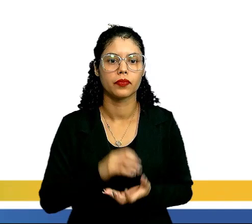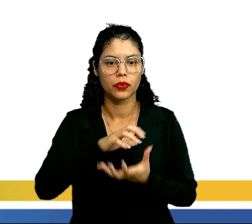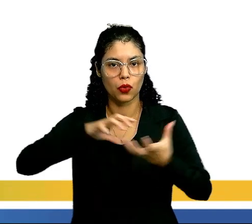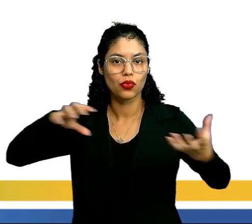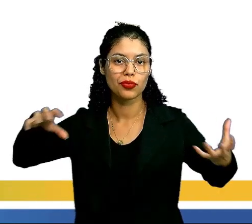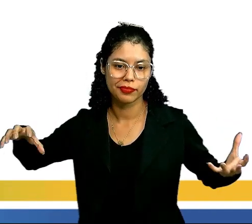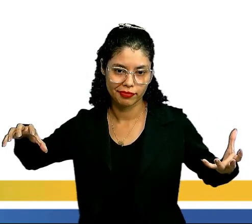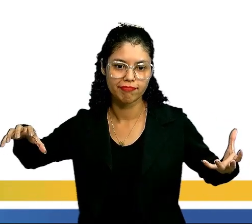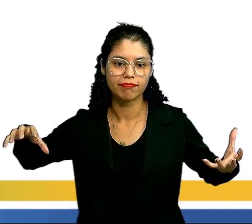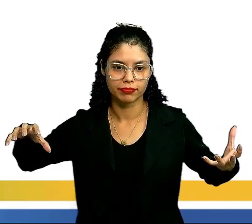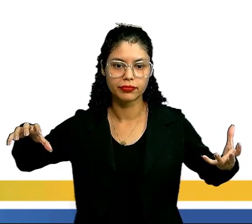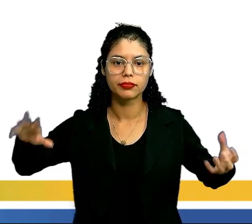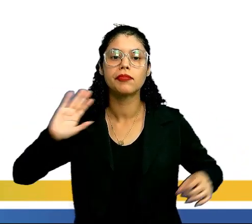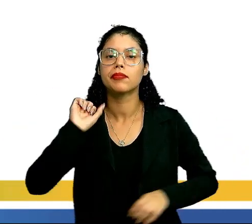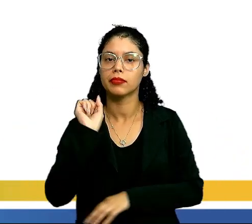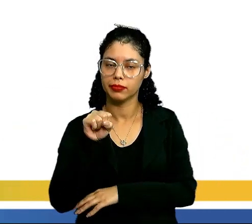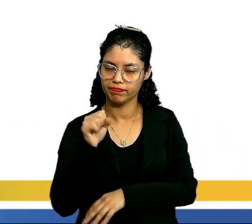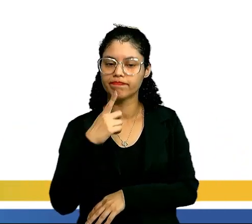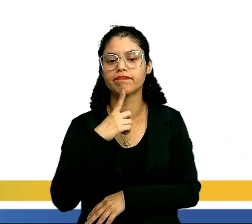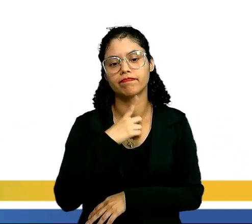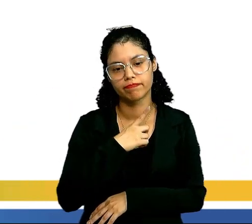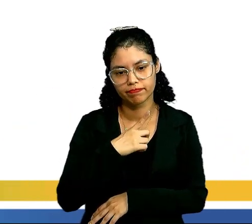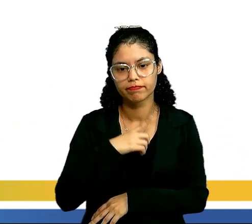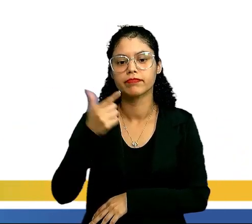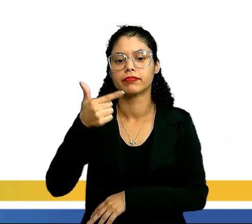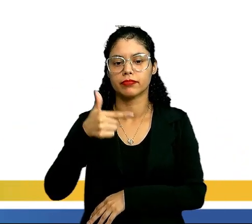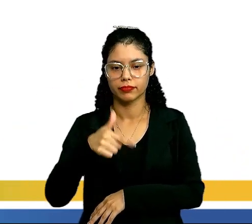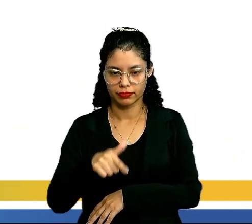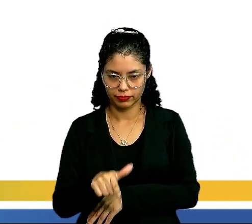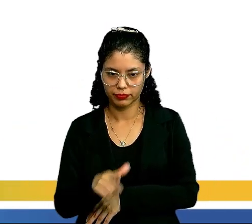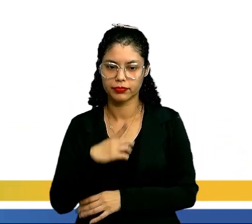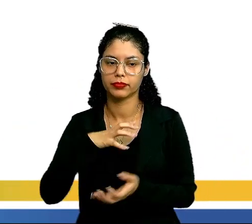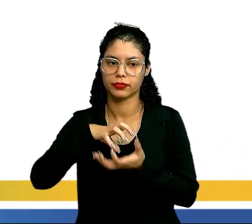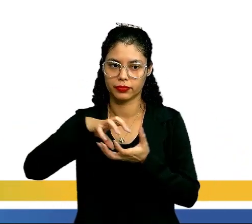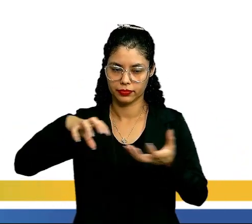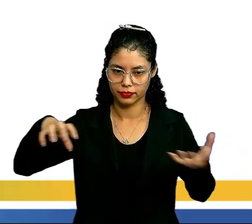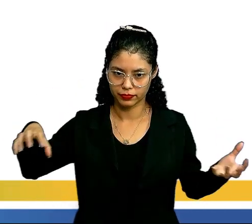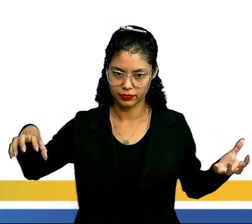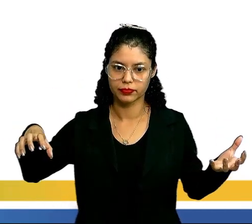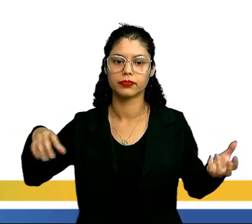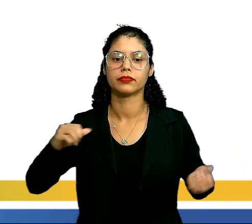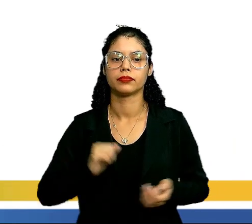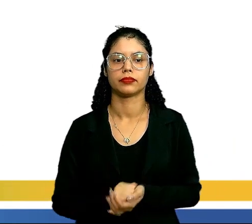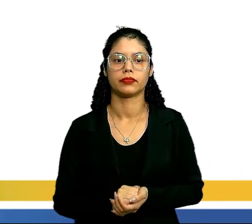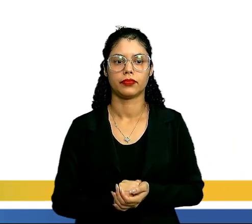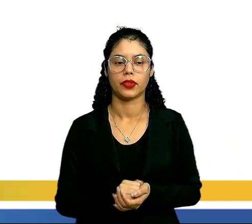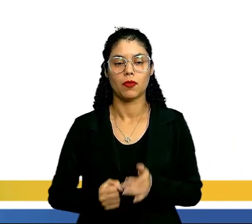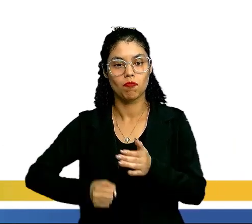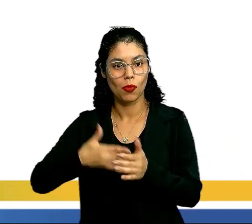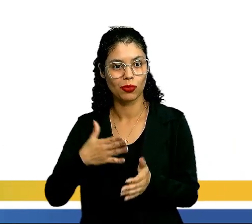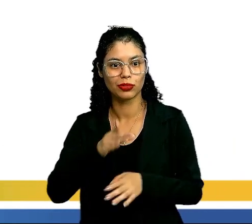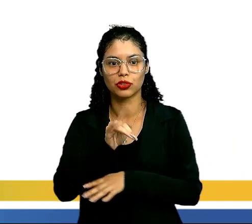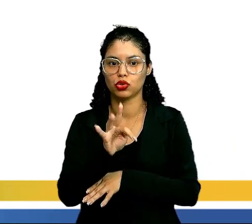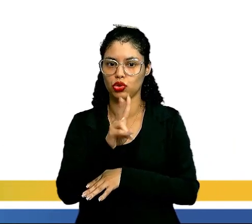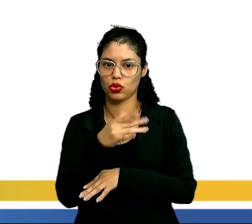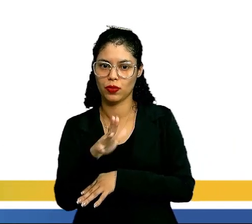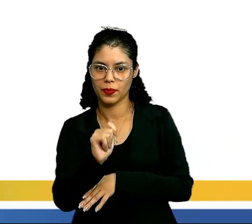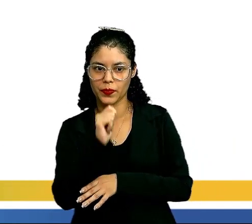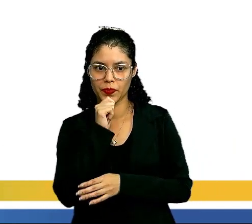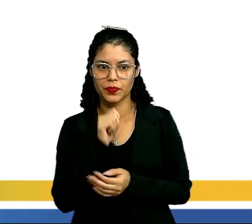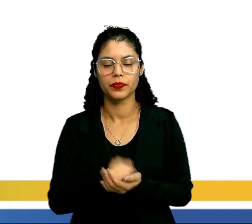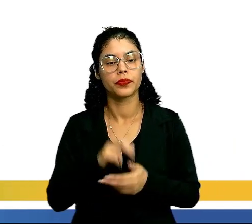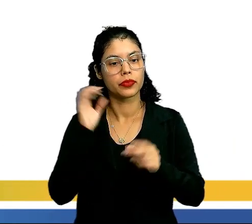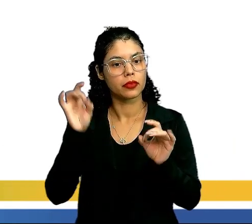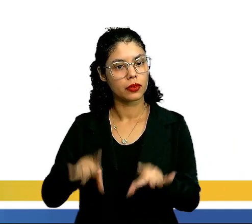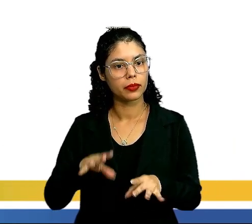dos continentes. Sim, novamente, como eu disse, elas têm e muitas distorções. E,